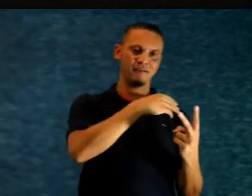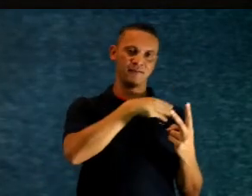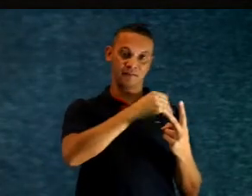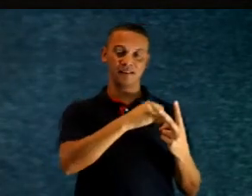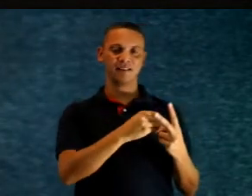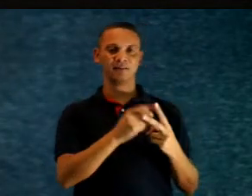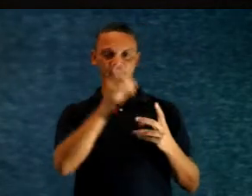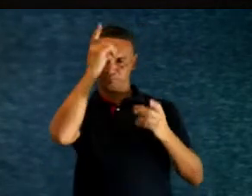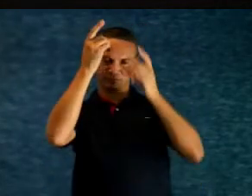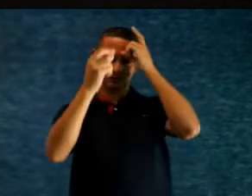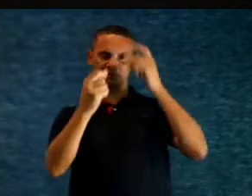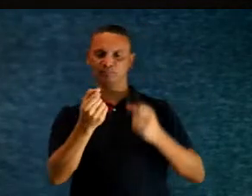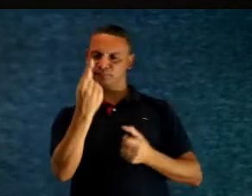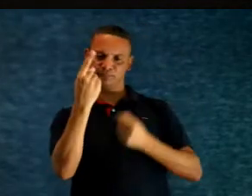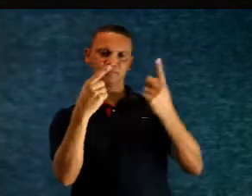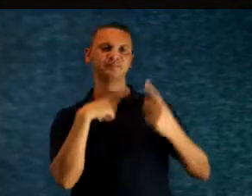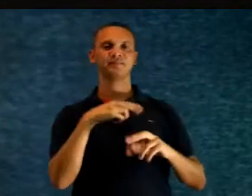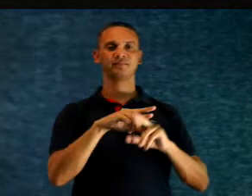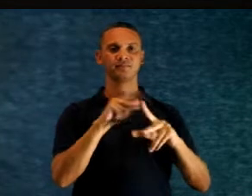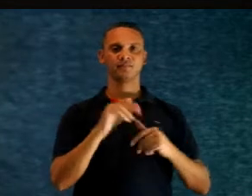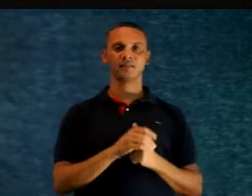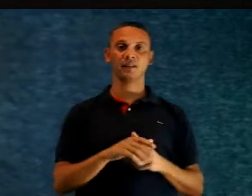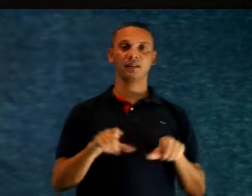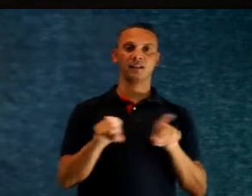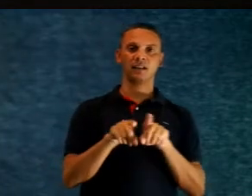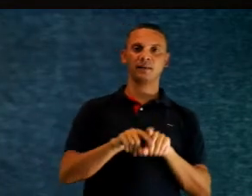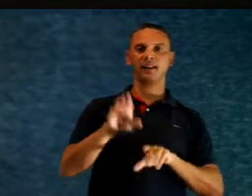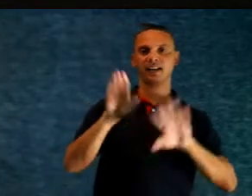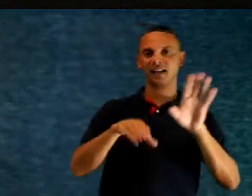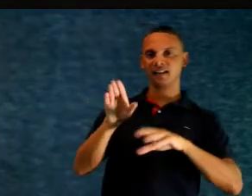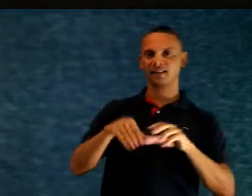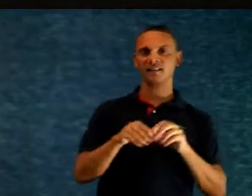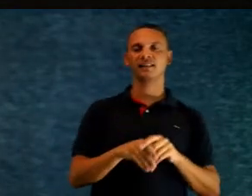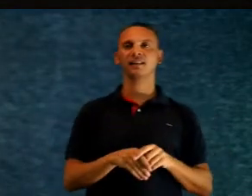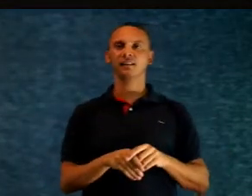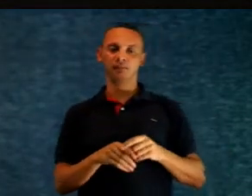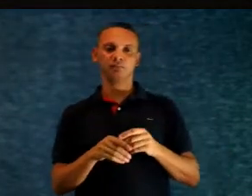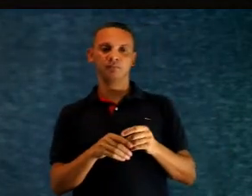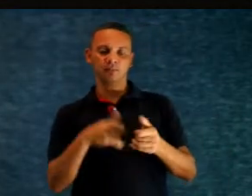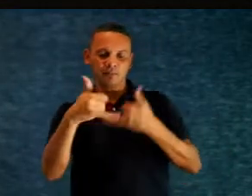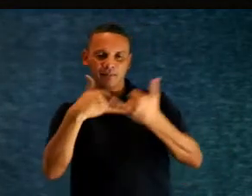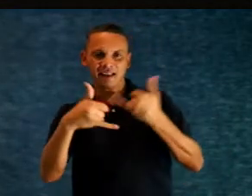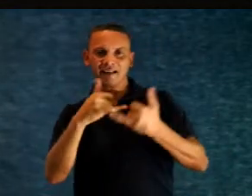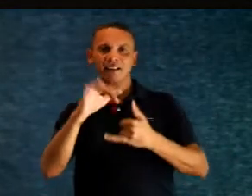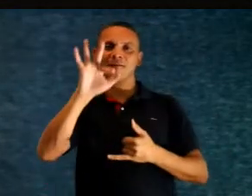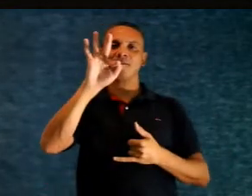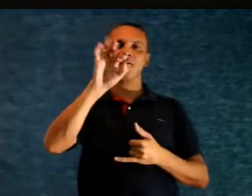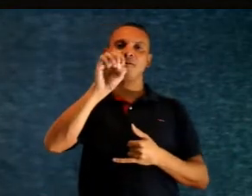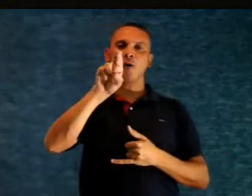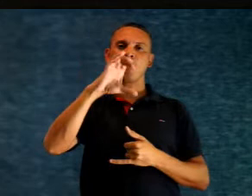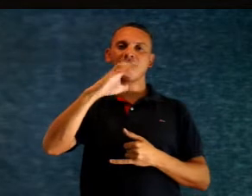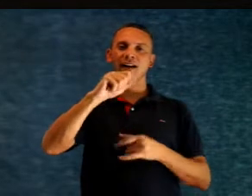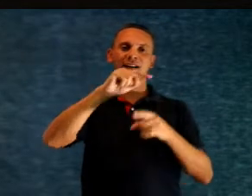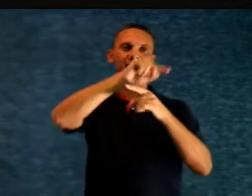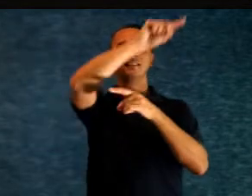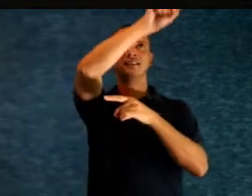forca e a pessoa vai tentando descobrir qual a palavra. Então, nos jogos de lá vai uma barquinha e de forca, nosso